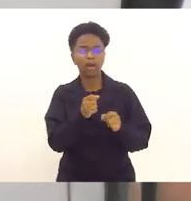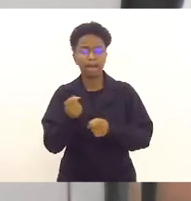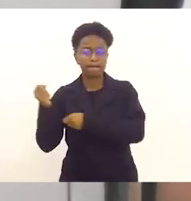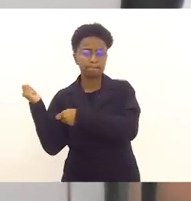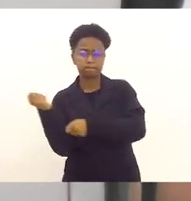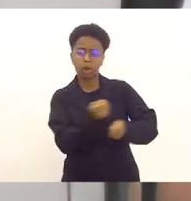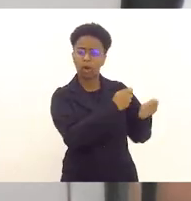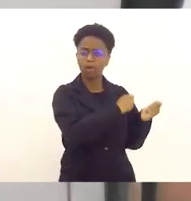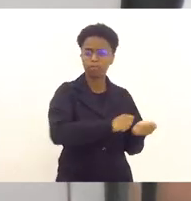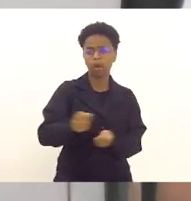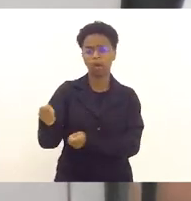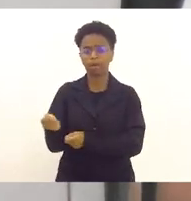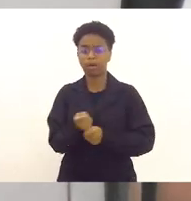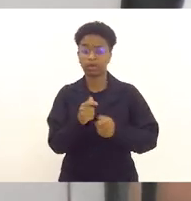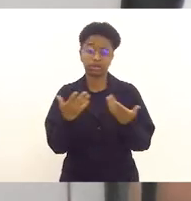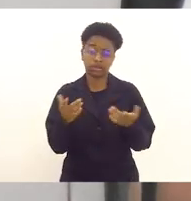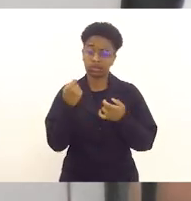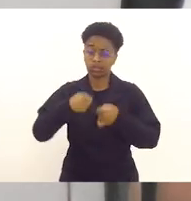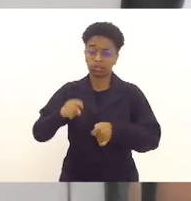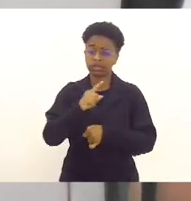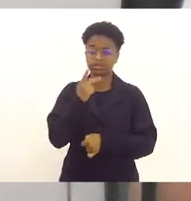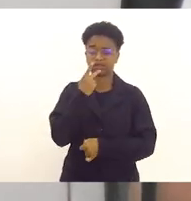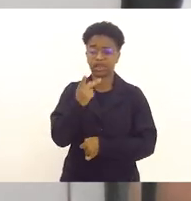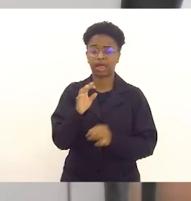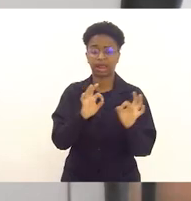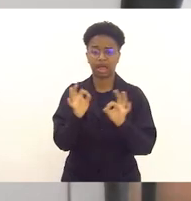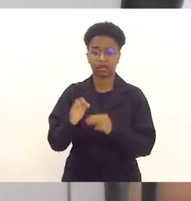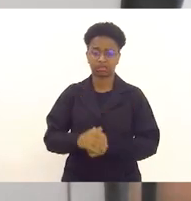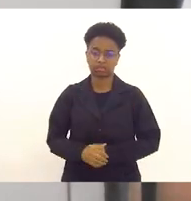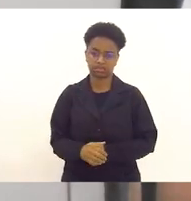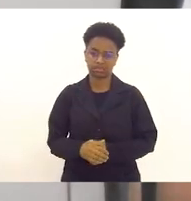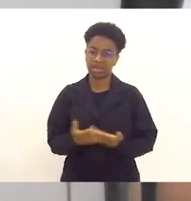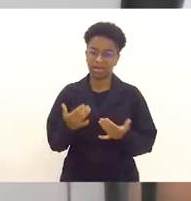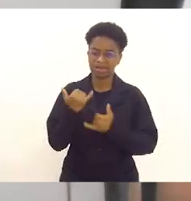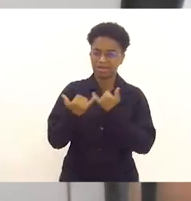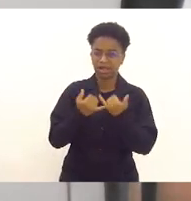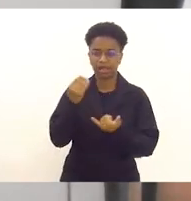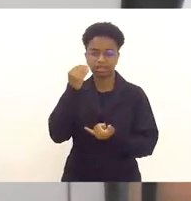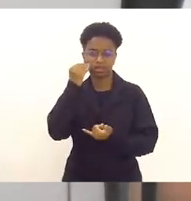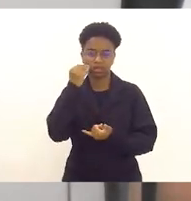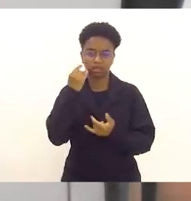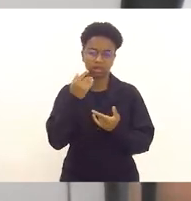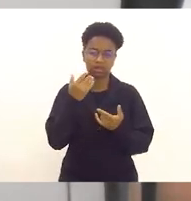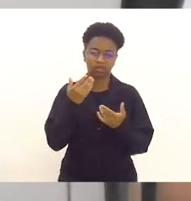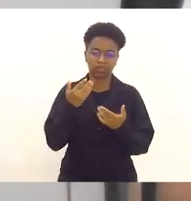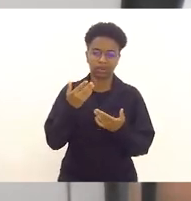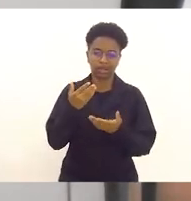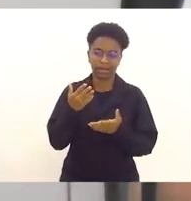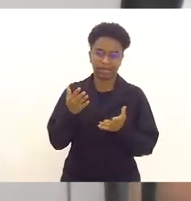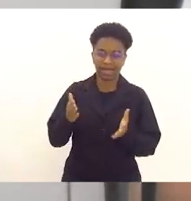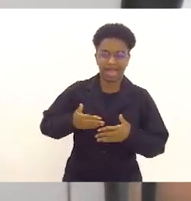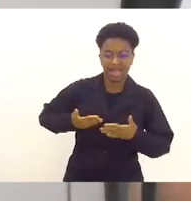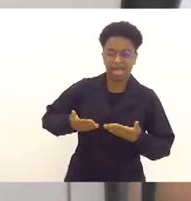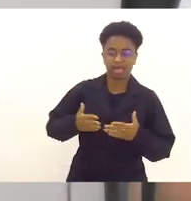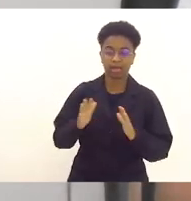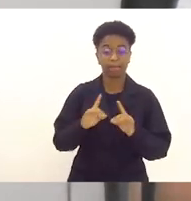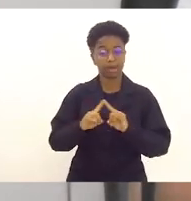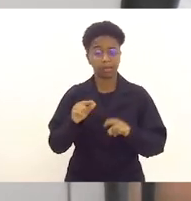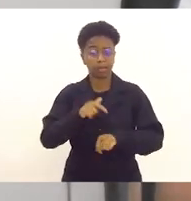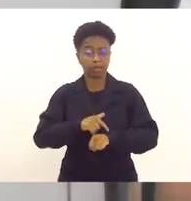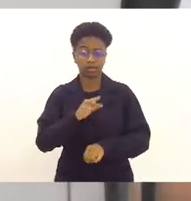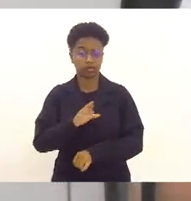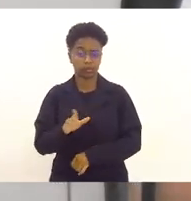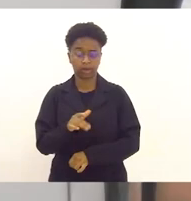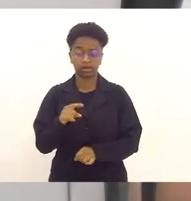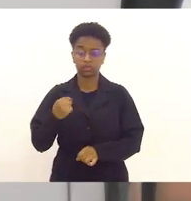beisebol você bater nele e aí você não precisa da parte fez uma brincadeirinha para descontrair sendo que não era um momento para isso e chegando na